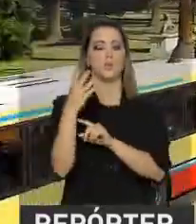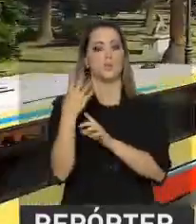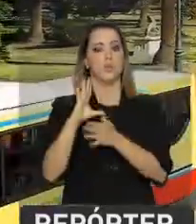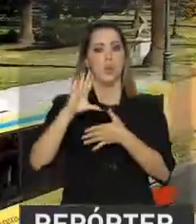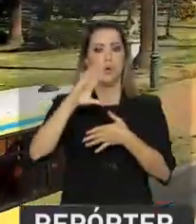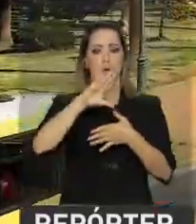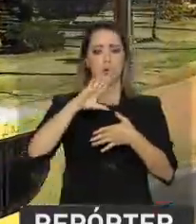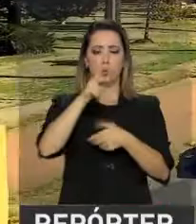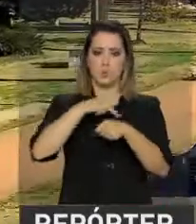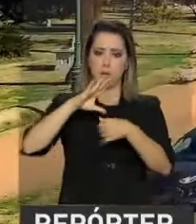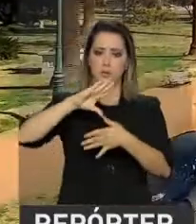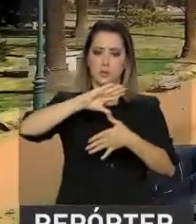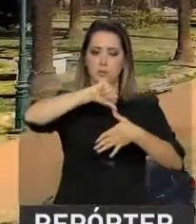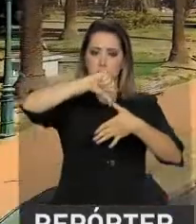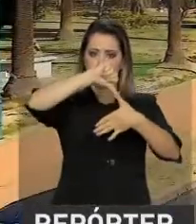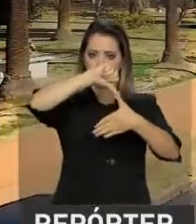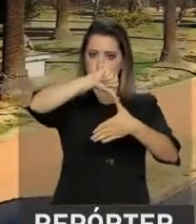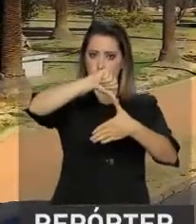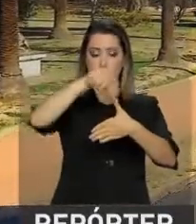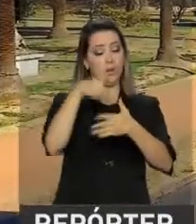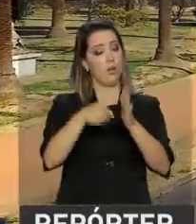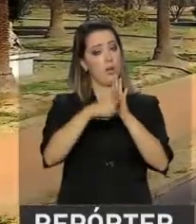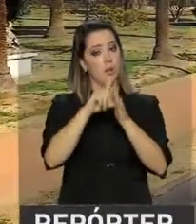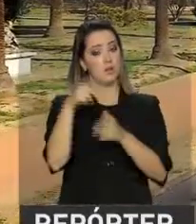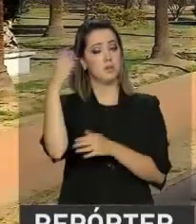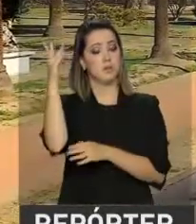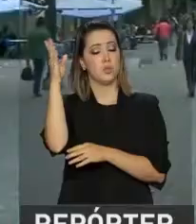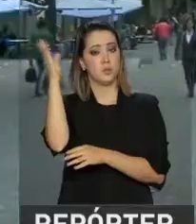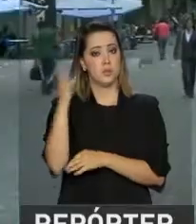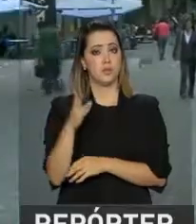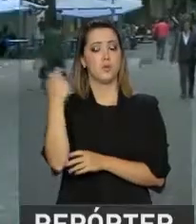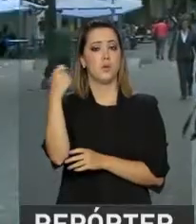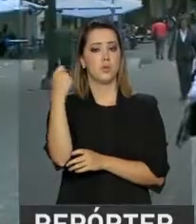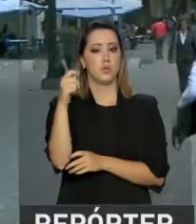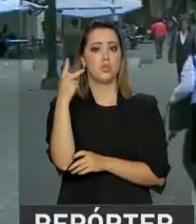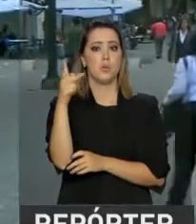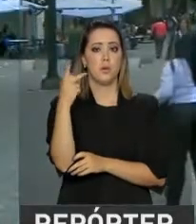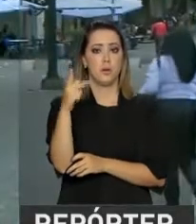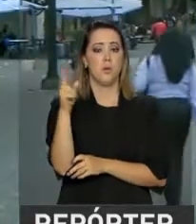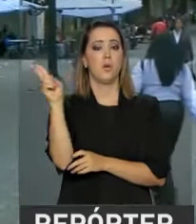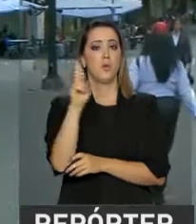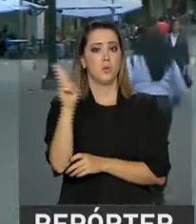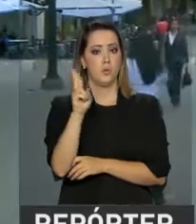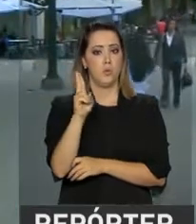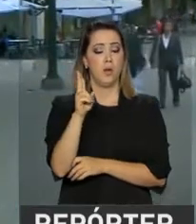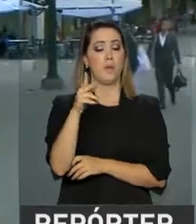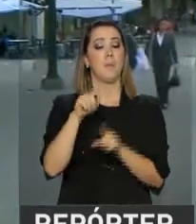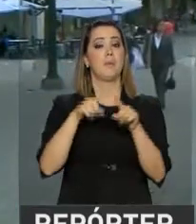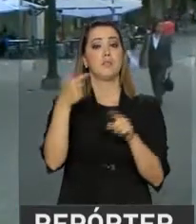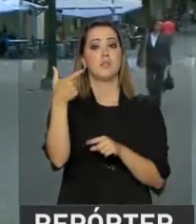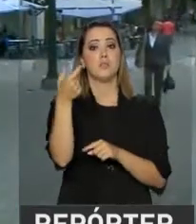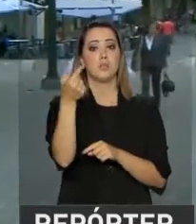cone sul era formado originalmente por brasil argentina paraguai e uruguai em 2012 a venezuela passou a fazer parte